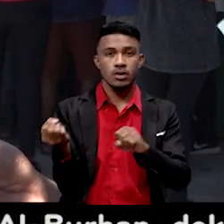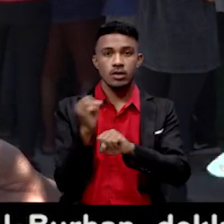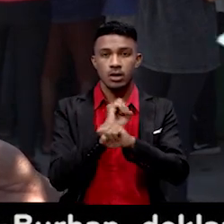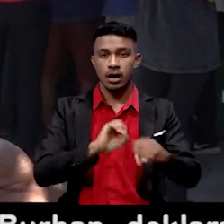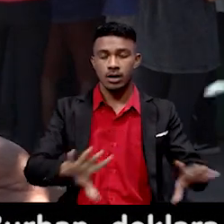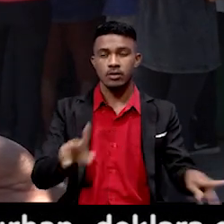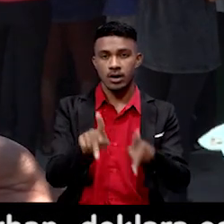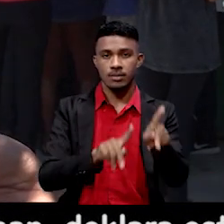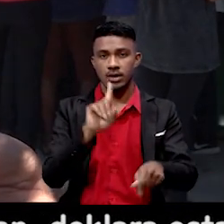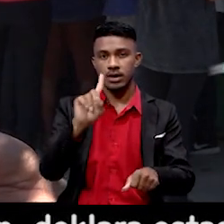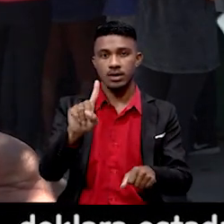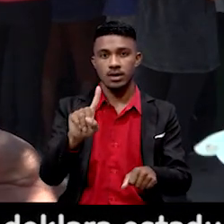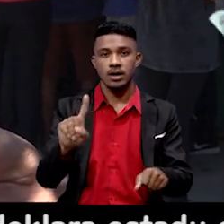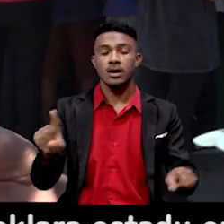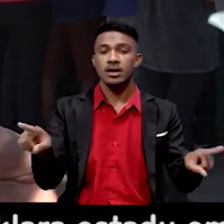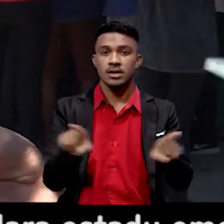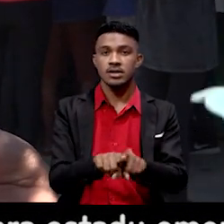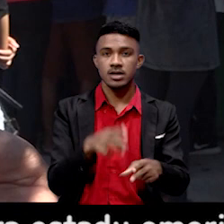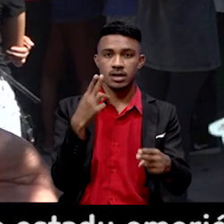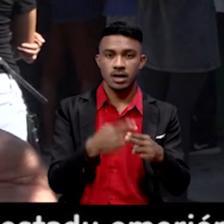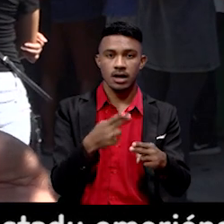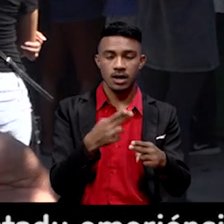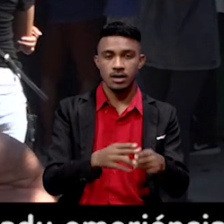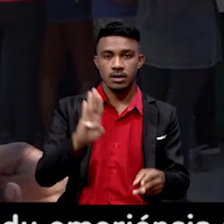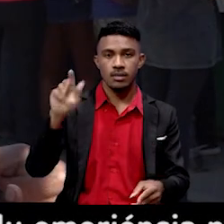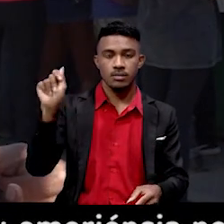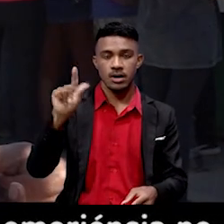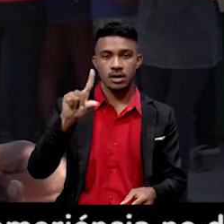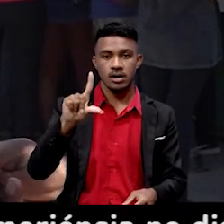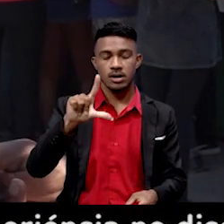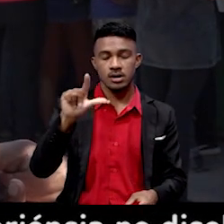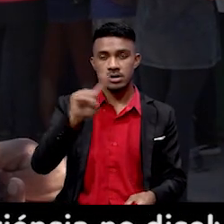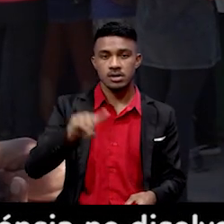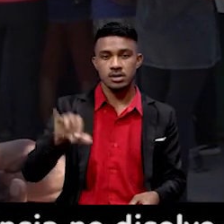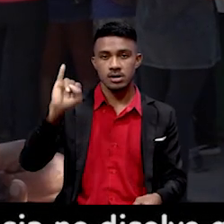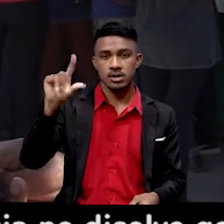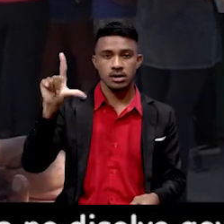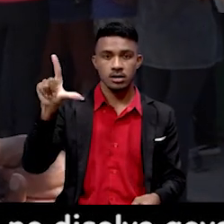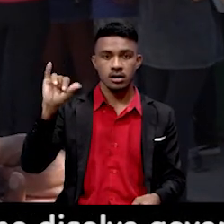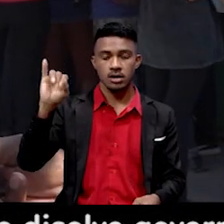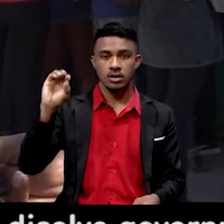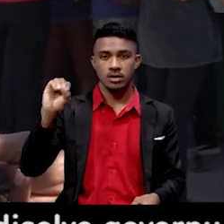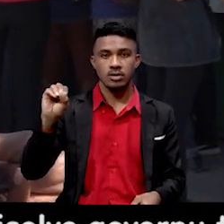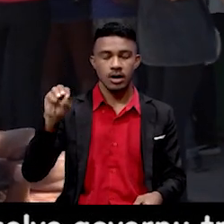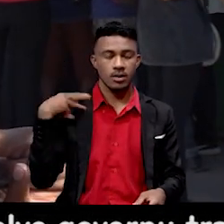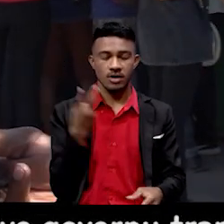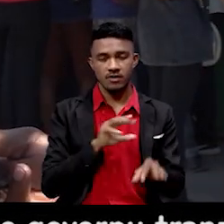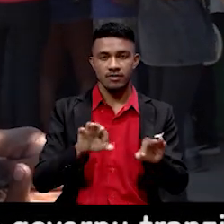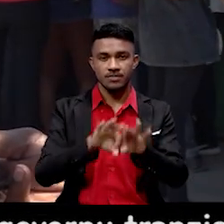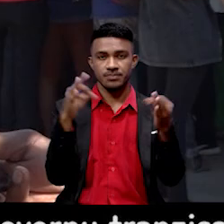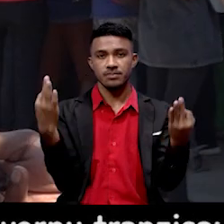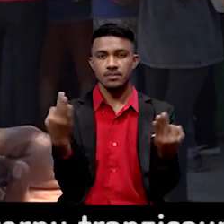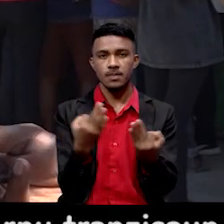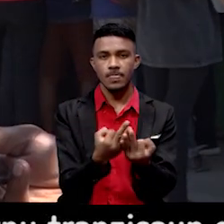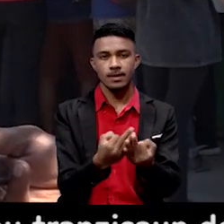Mas anza nala, ne vazilio, ne ba mi família, mas lá com totalmente. Mas ida bispo, ne ba hototu, nas ba a mi família,